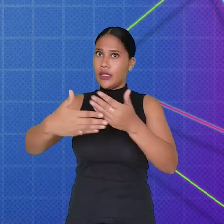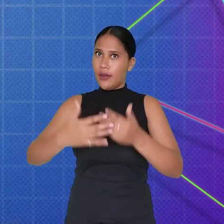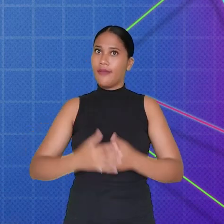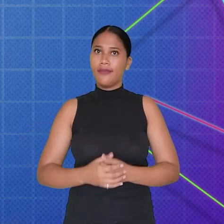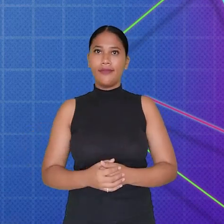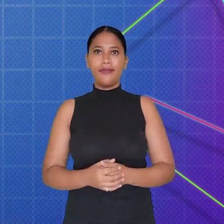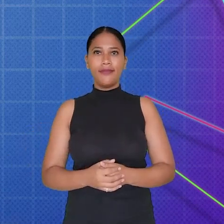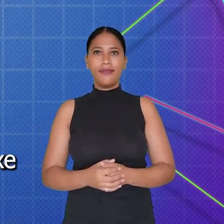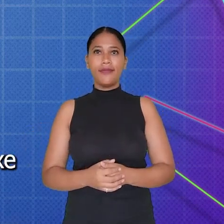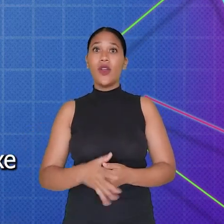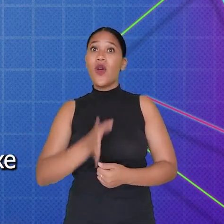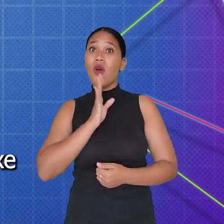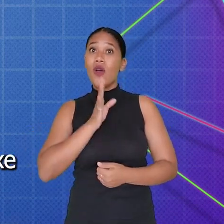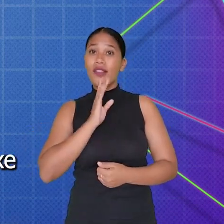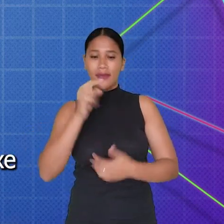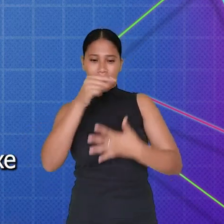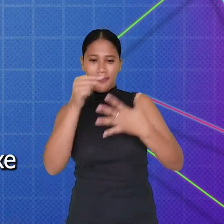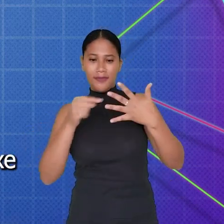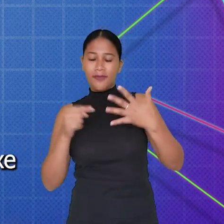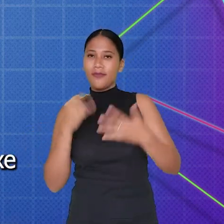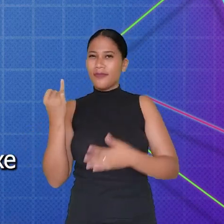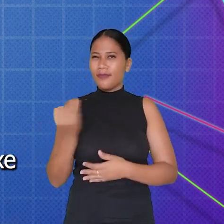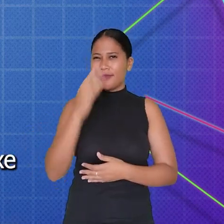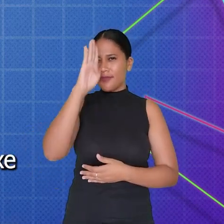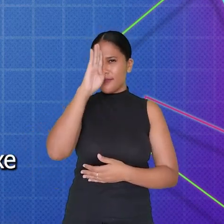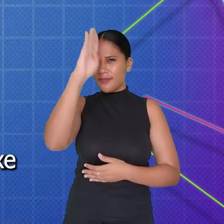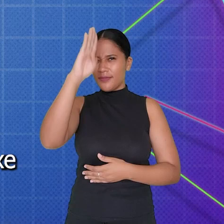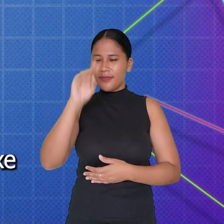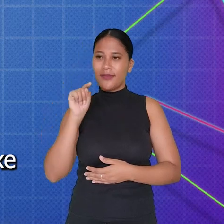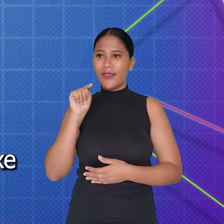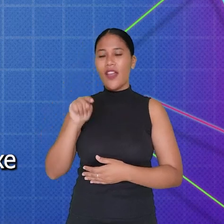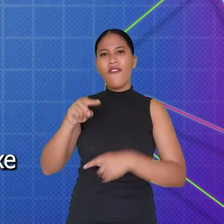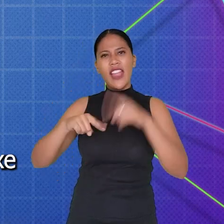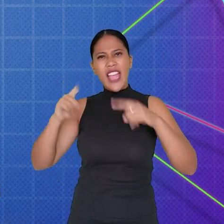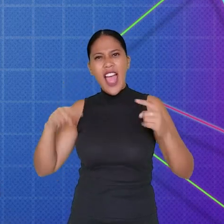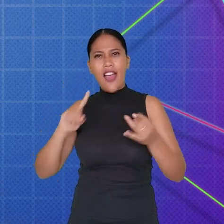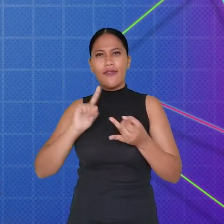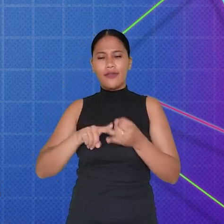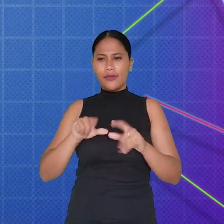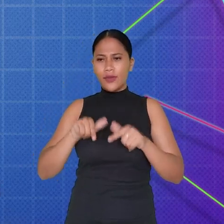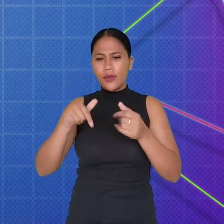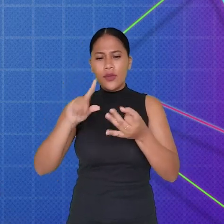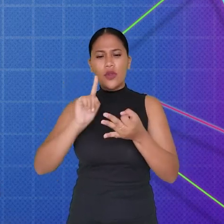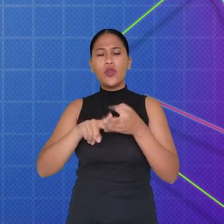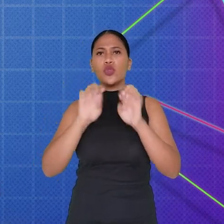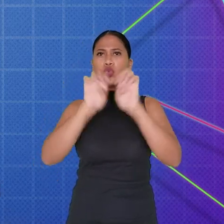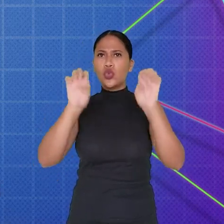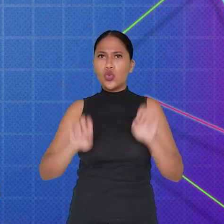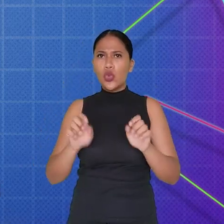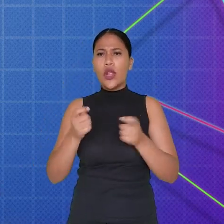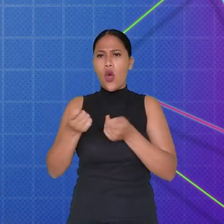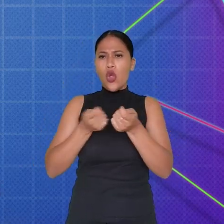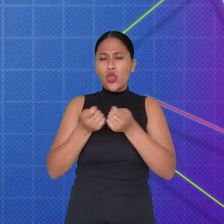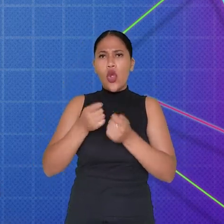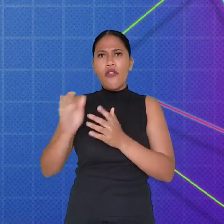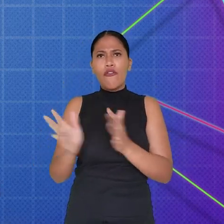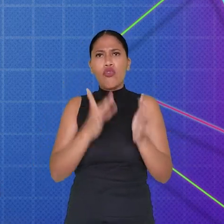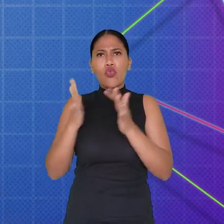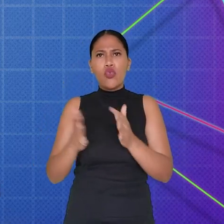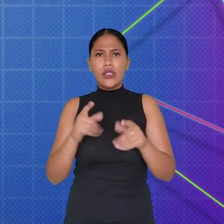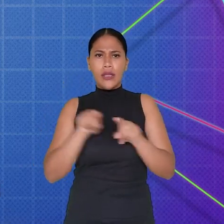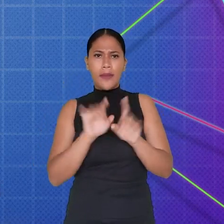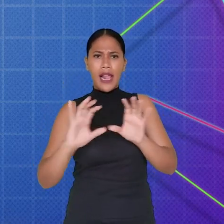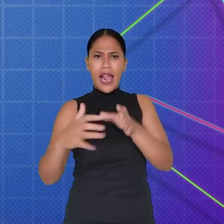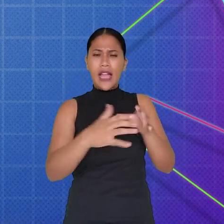tópicos mais avançados. Conhecer os elementos-chave da sintaxe, como variáveis, operadores, estruturas de controle de fluxo,